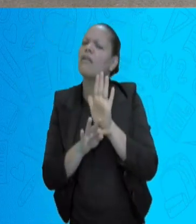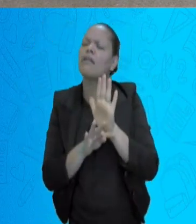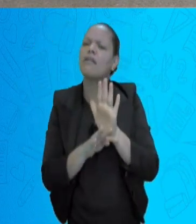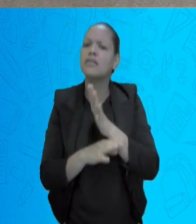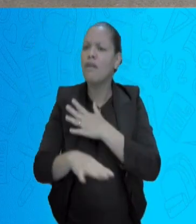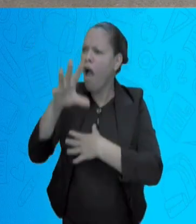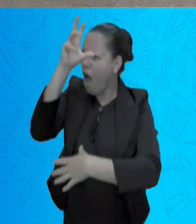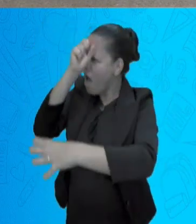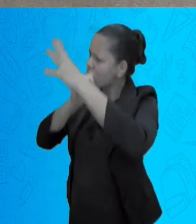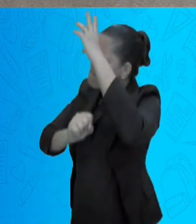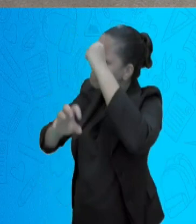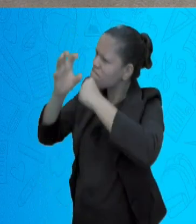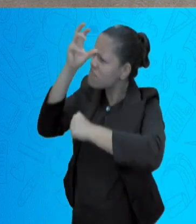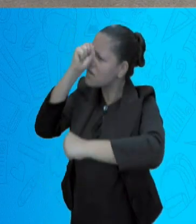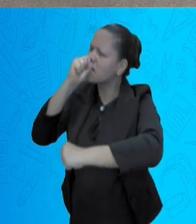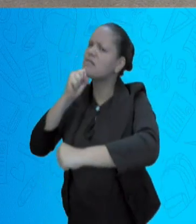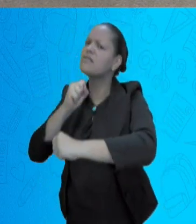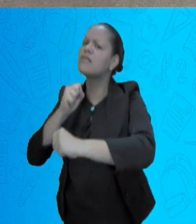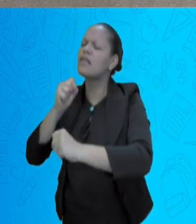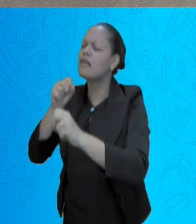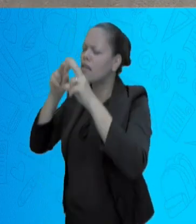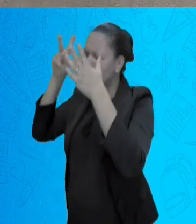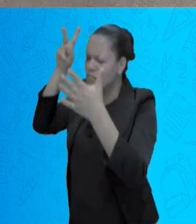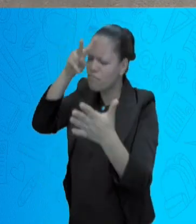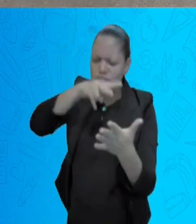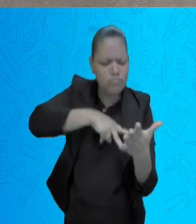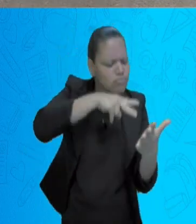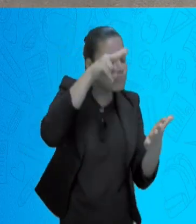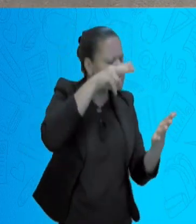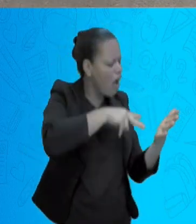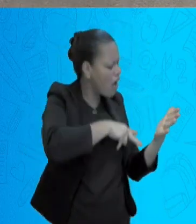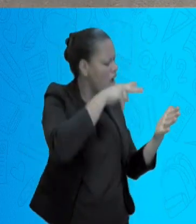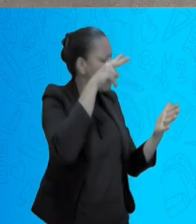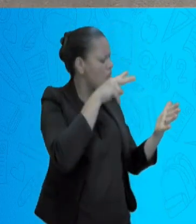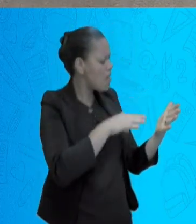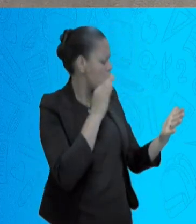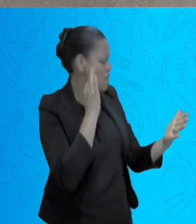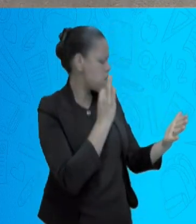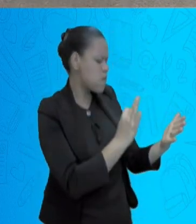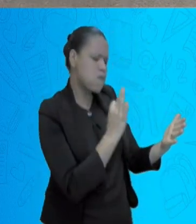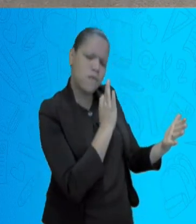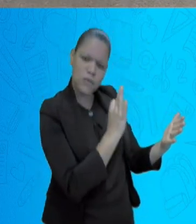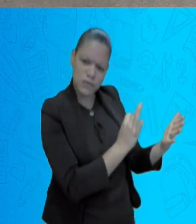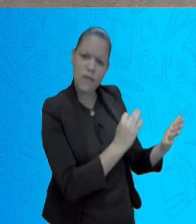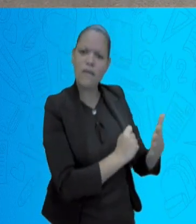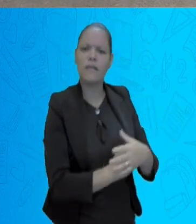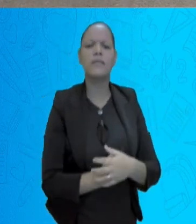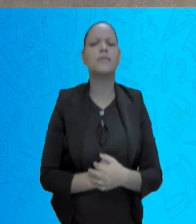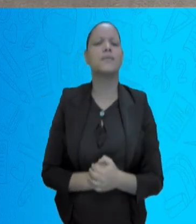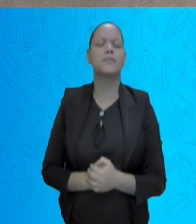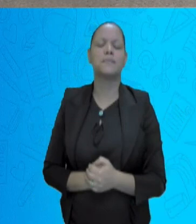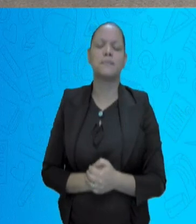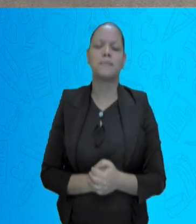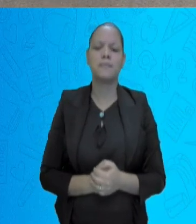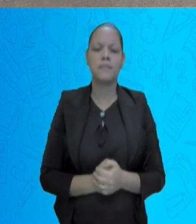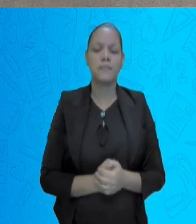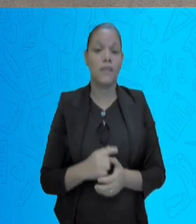os sinais de pontuação, você vai entender muito melhor o texto. O nosso próximo